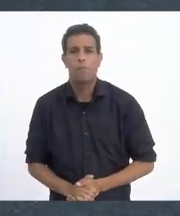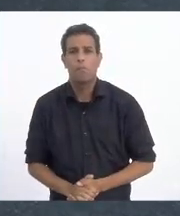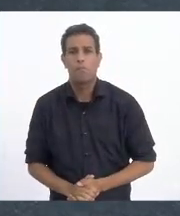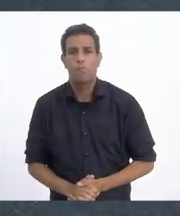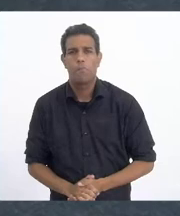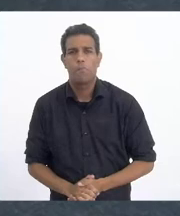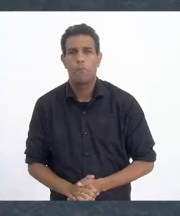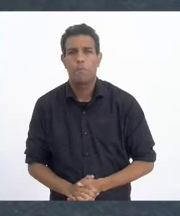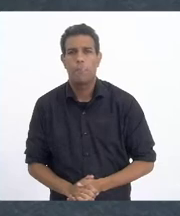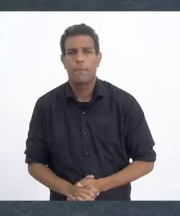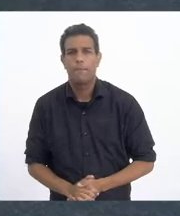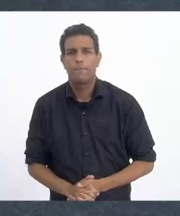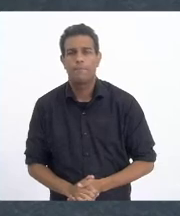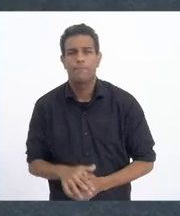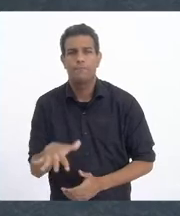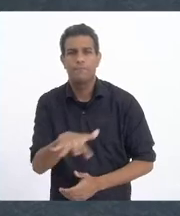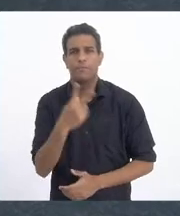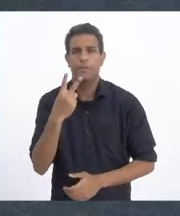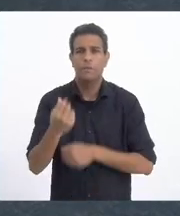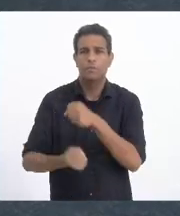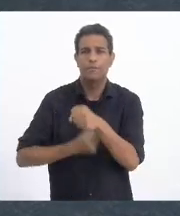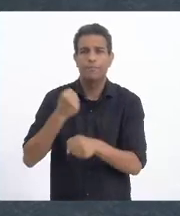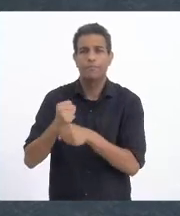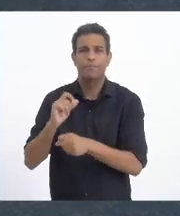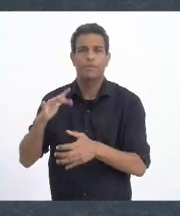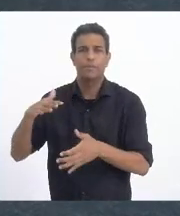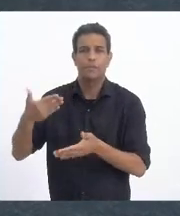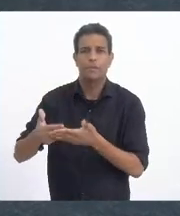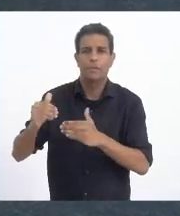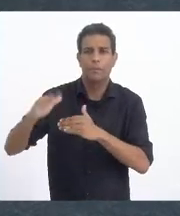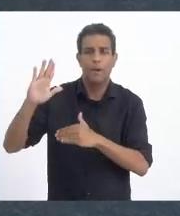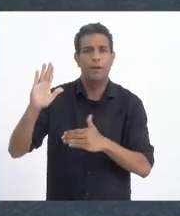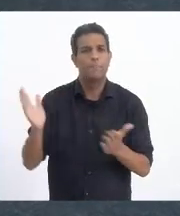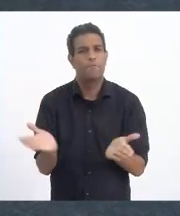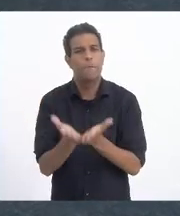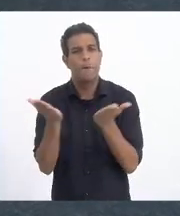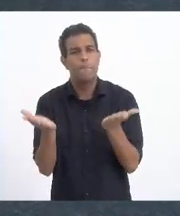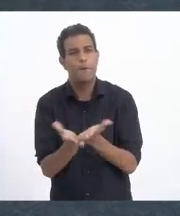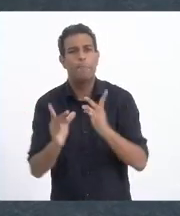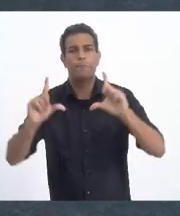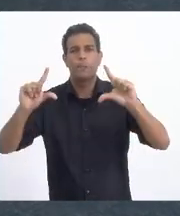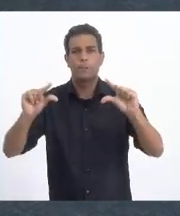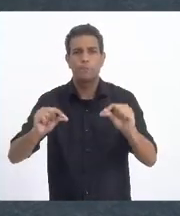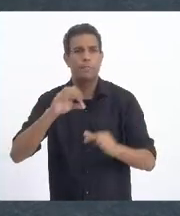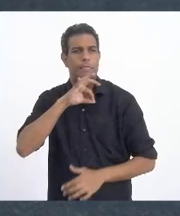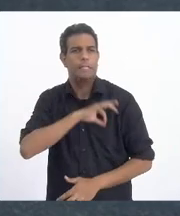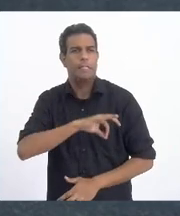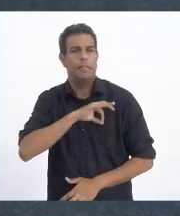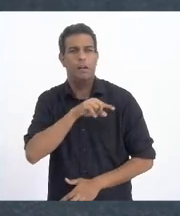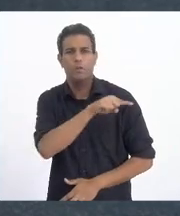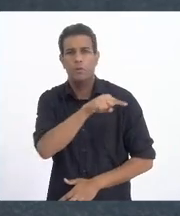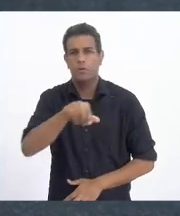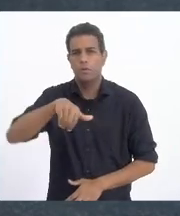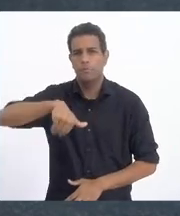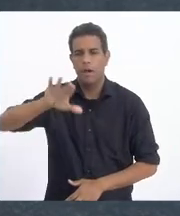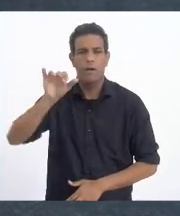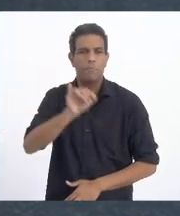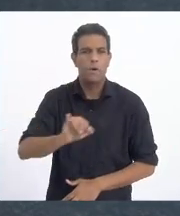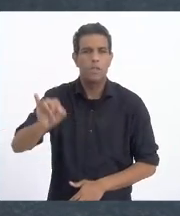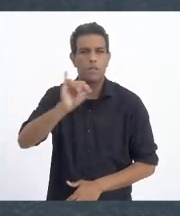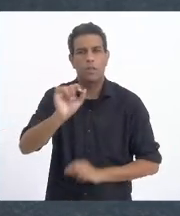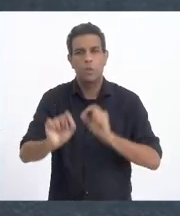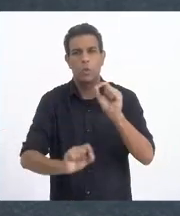André falou, há quase 2 anos, os mais pobres estão enfrentando uma redução salarial. E é muito importante frisar o